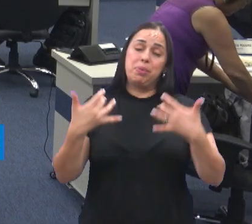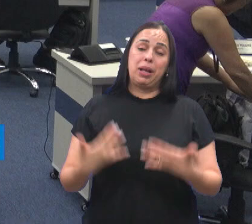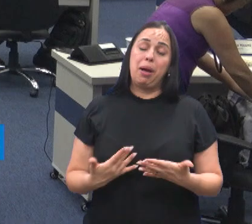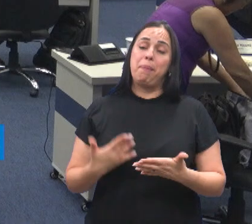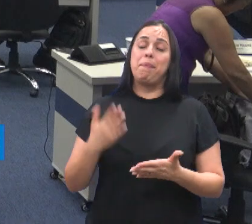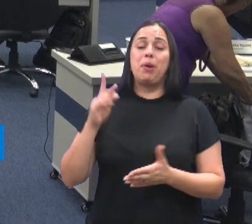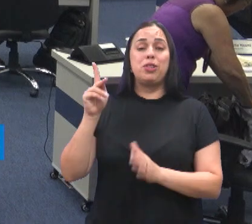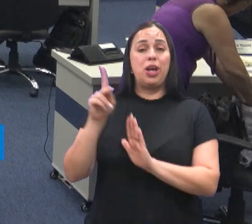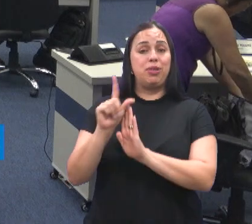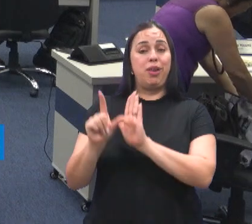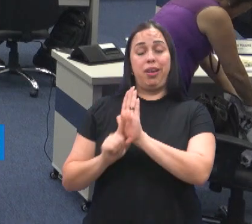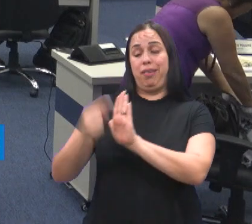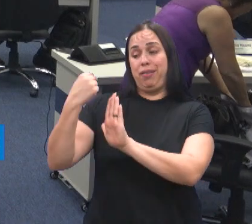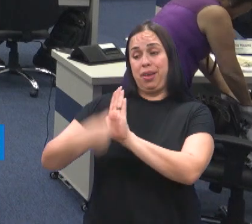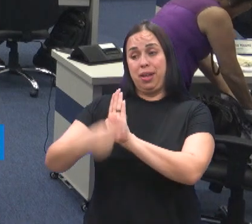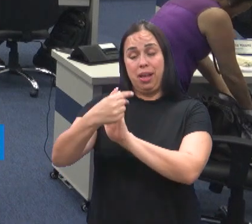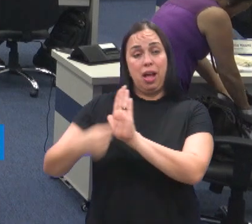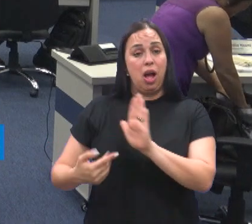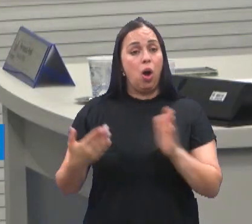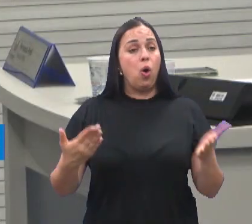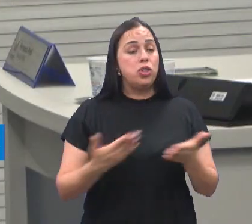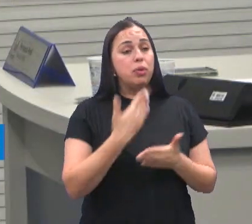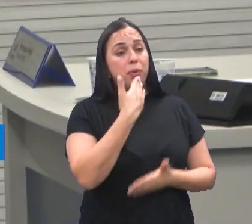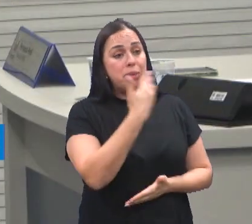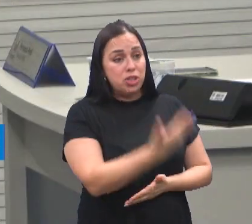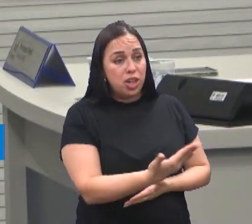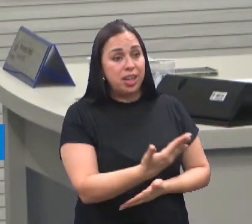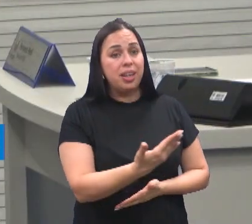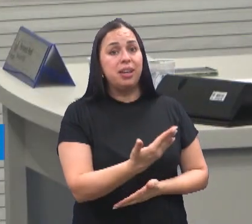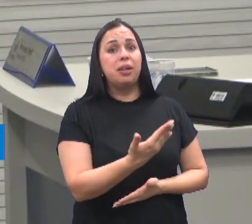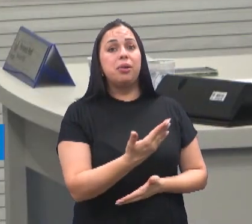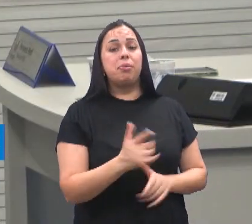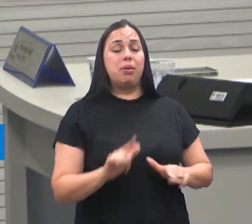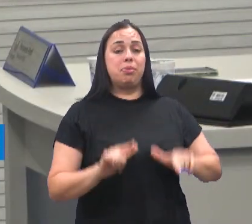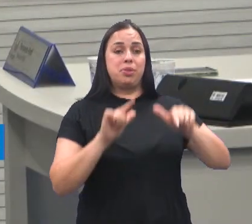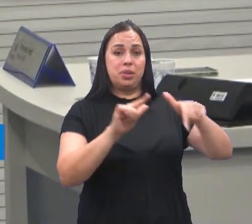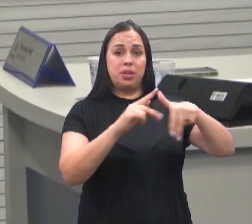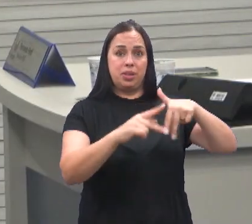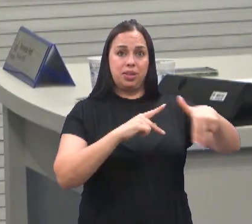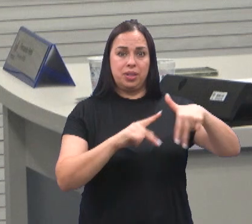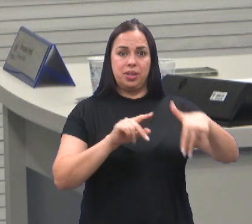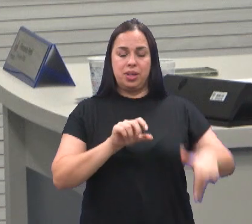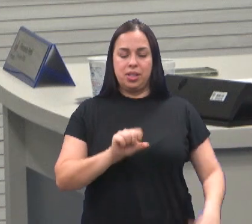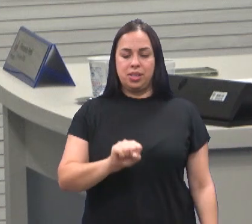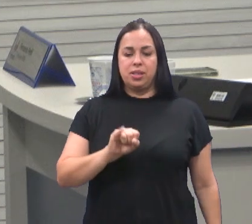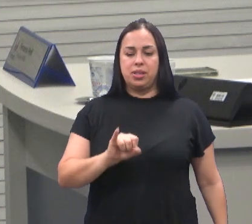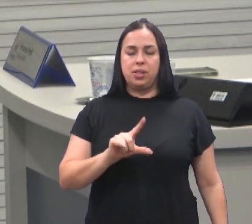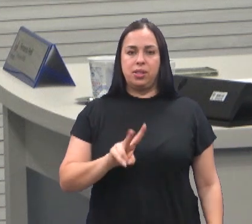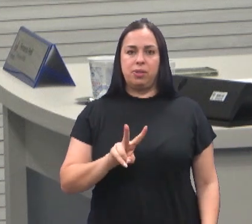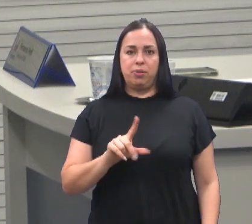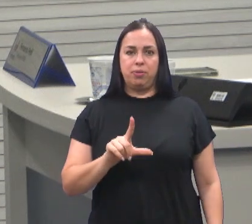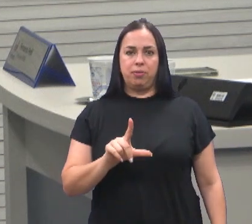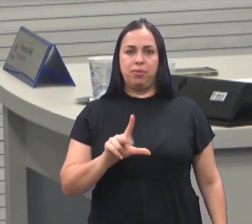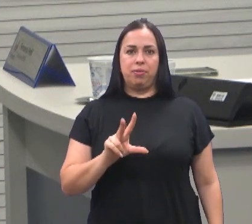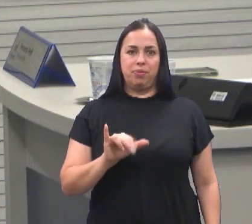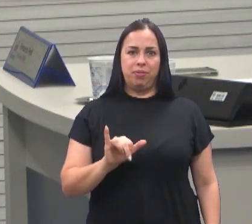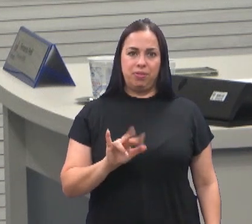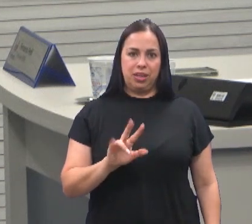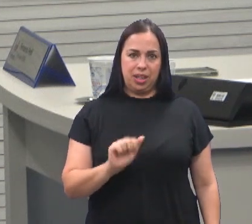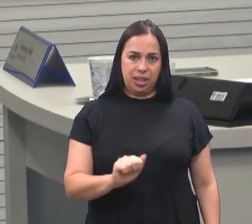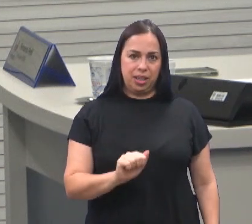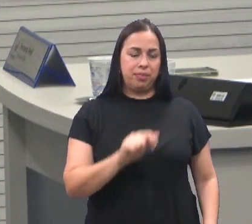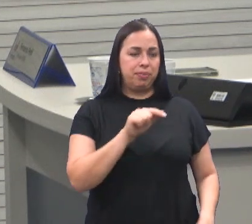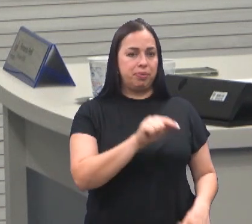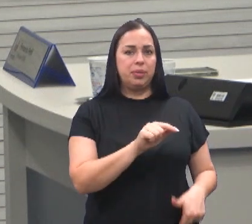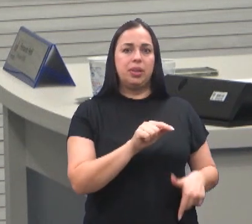um projeto que vou pedir voto unânime aqui para o título cidadã joseense, para Silvia Regina Máximo, né? Silvia Máximo,